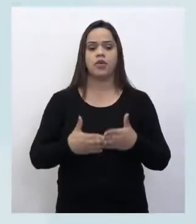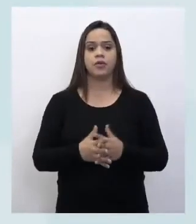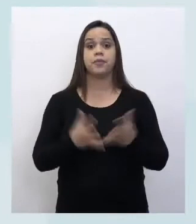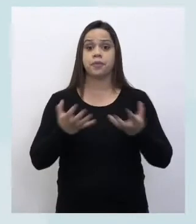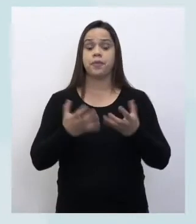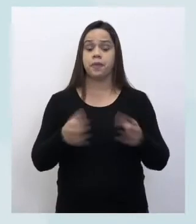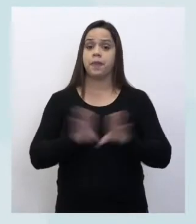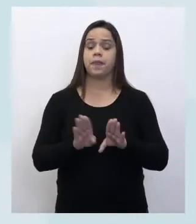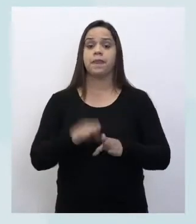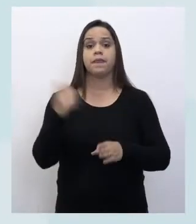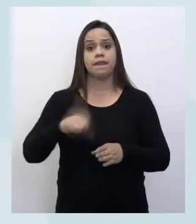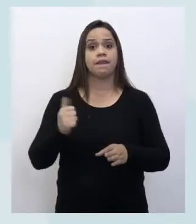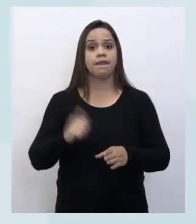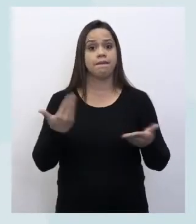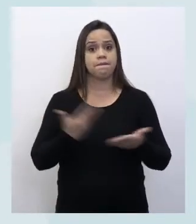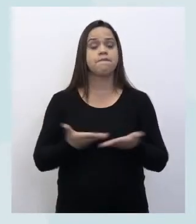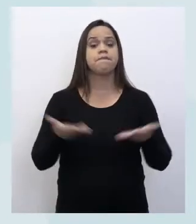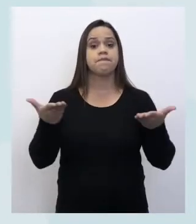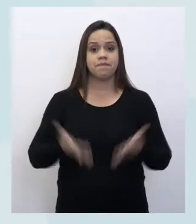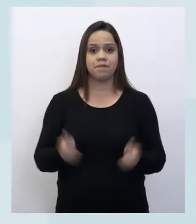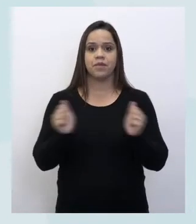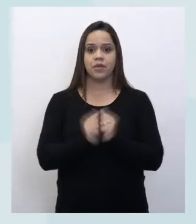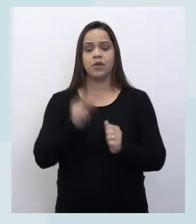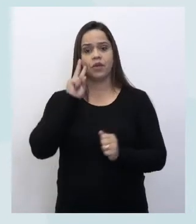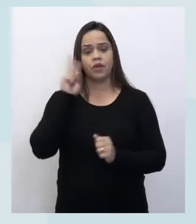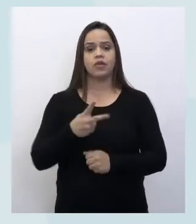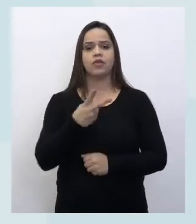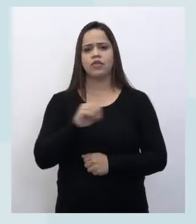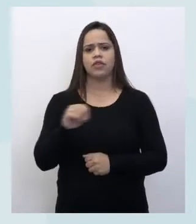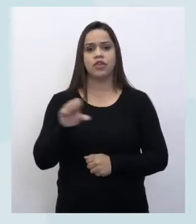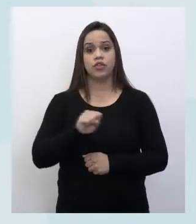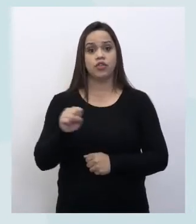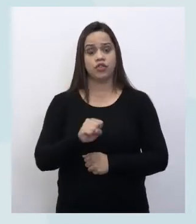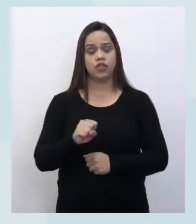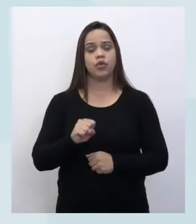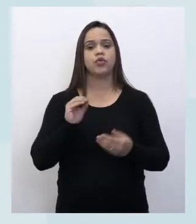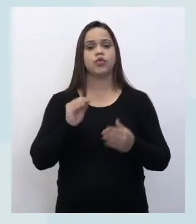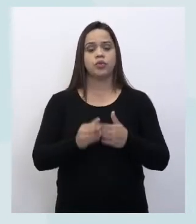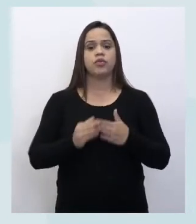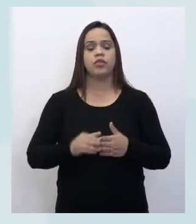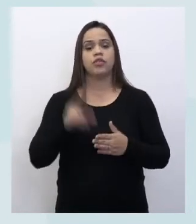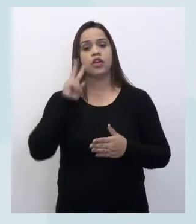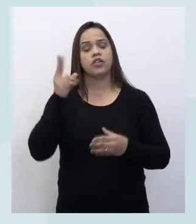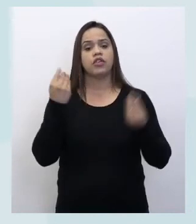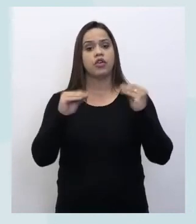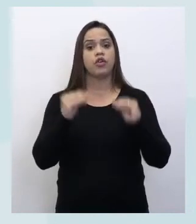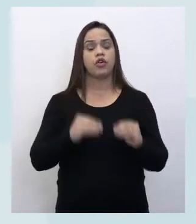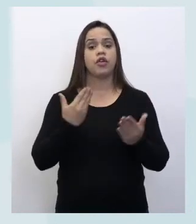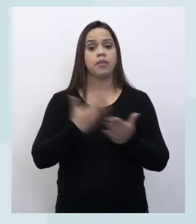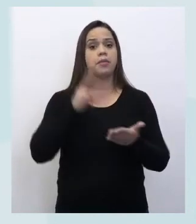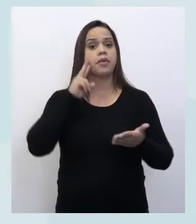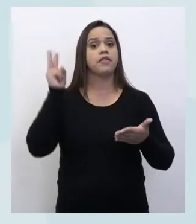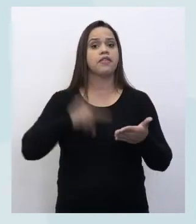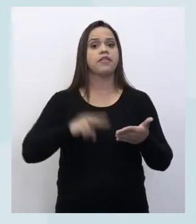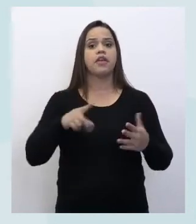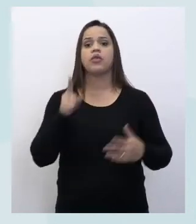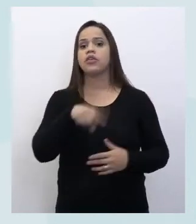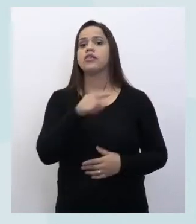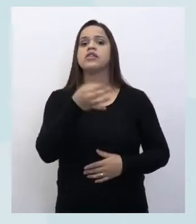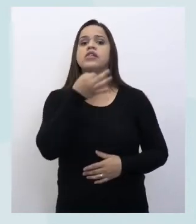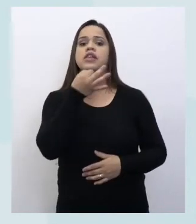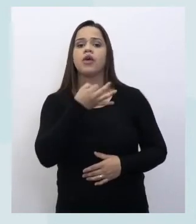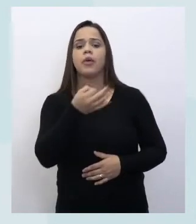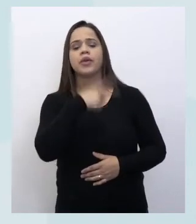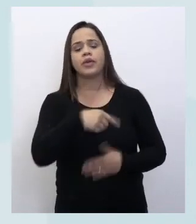eles avaliem aí a aula de hoje. Pode abrir o chat nos 20 segundos aí que faltam. Eu quero que vocês coloquem para mim também o que vocês acharam da aula de